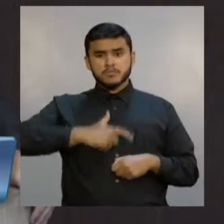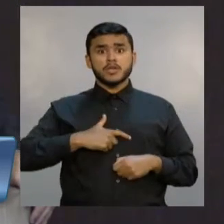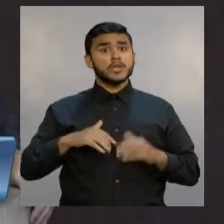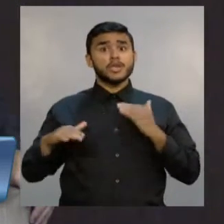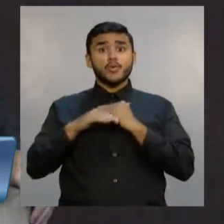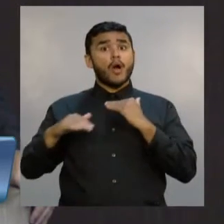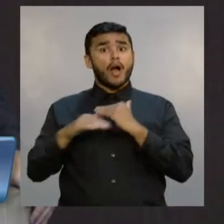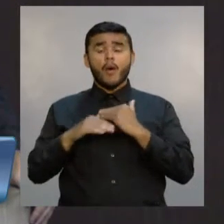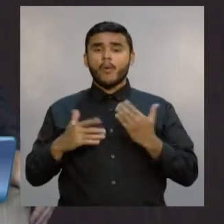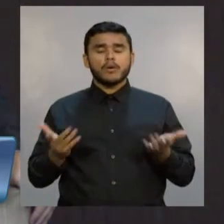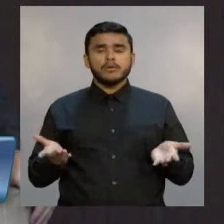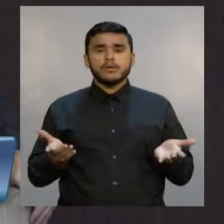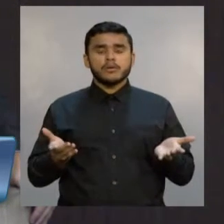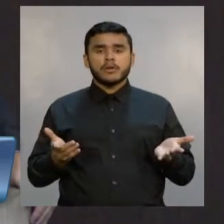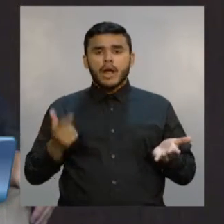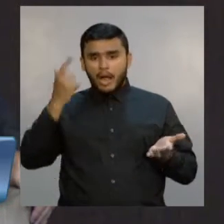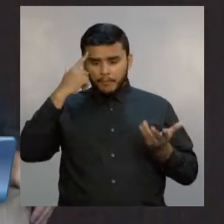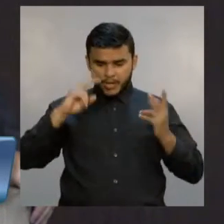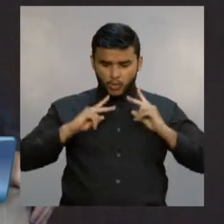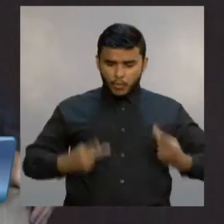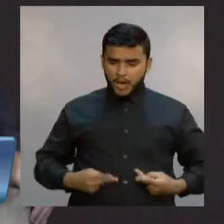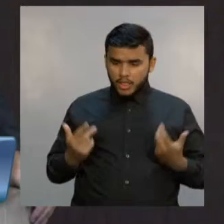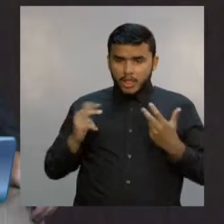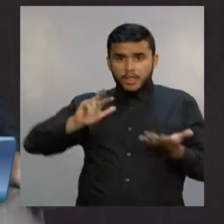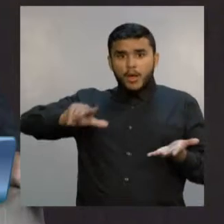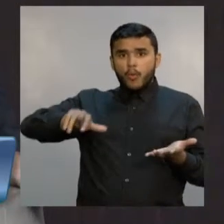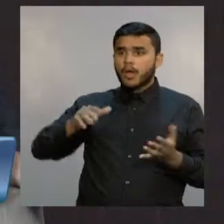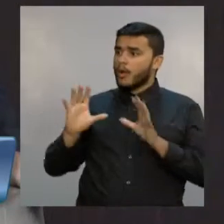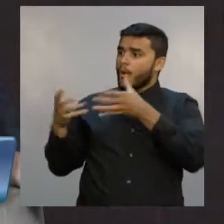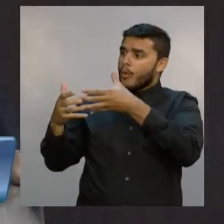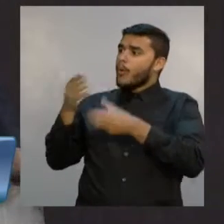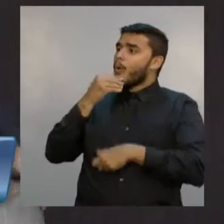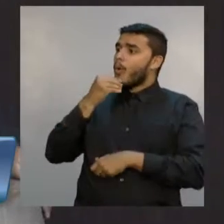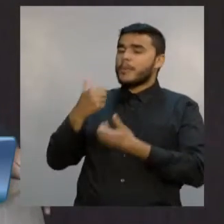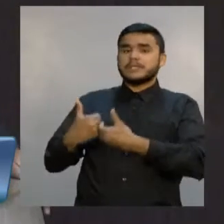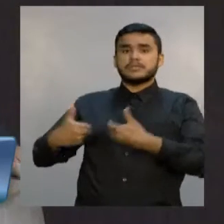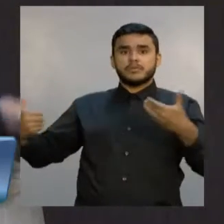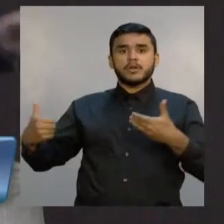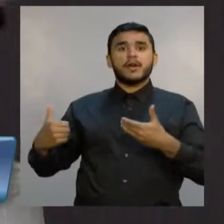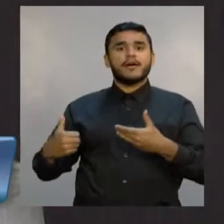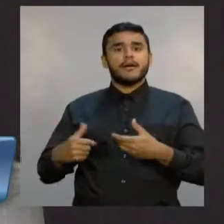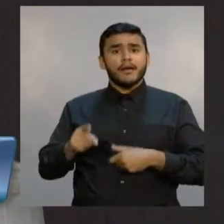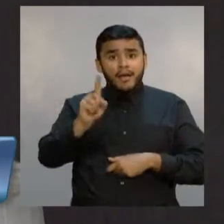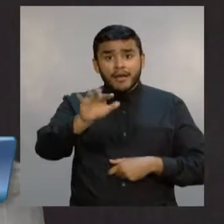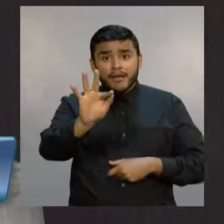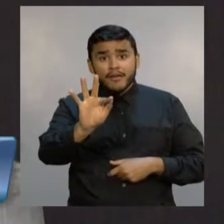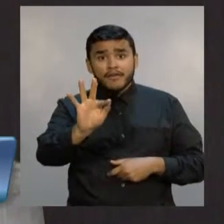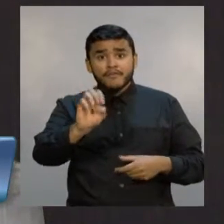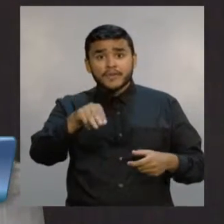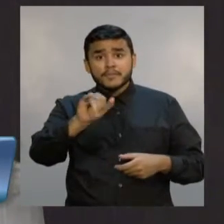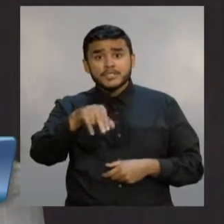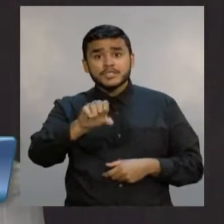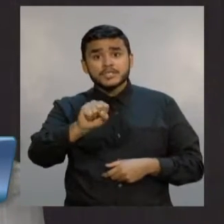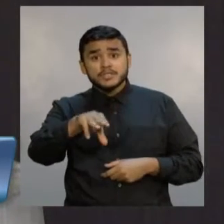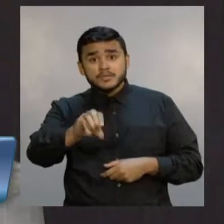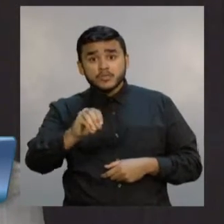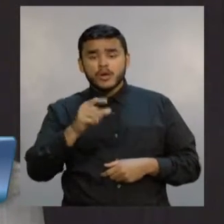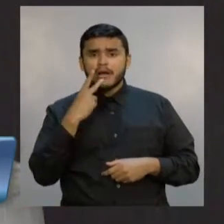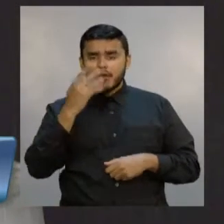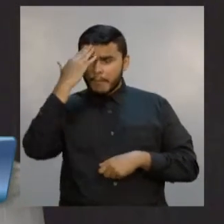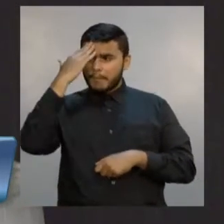Essa talvez seja a melhor e mais profunda definição. Um feminismo que é, na América